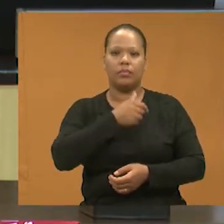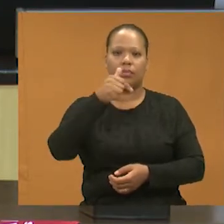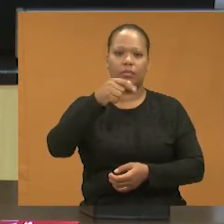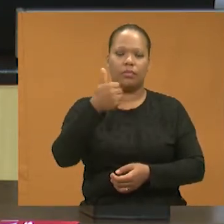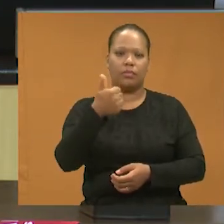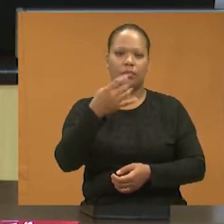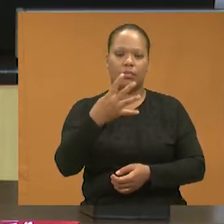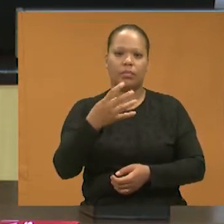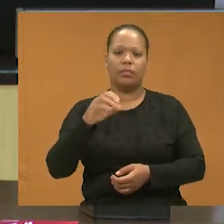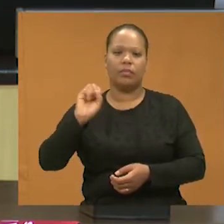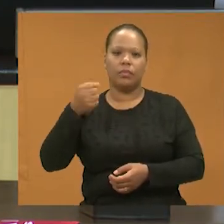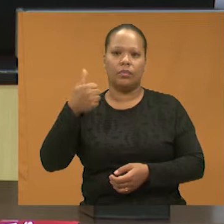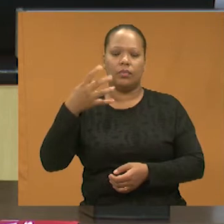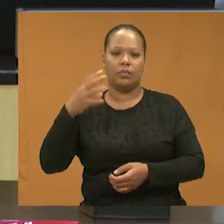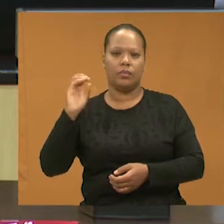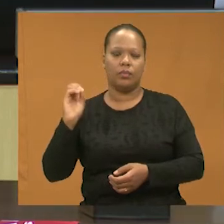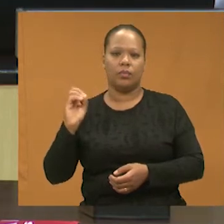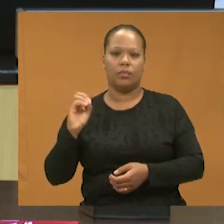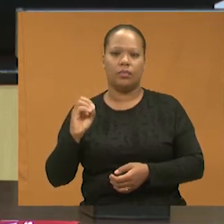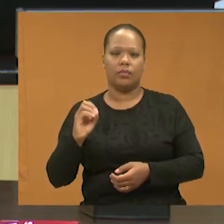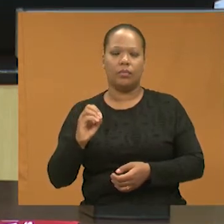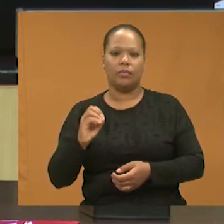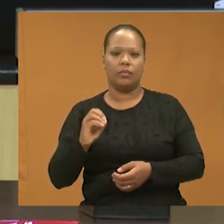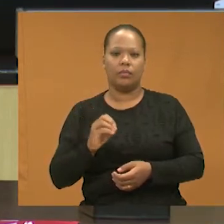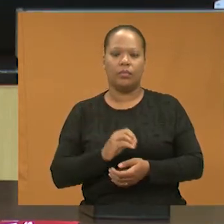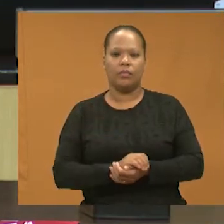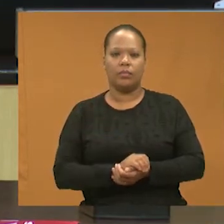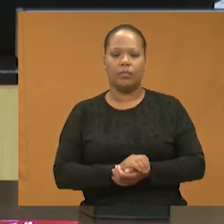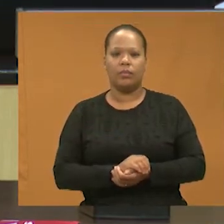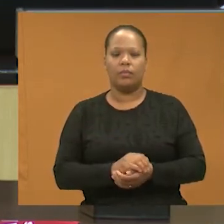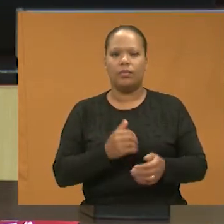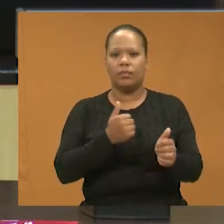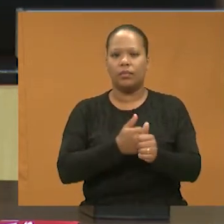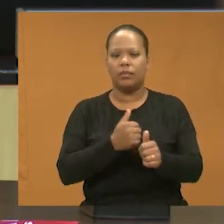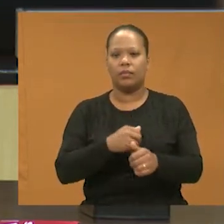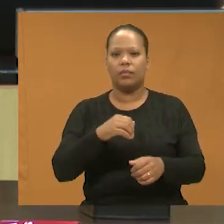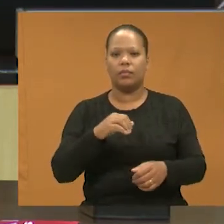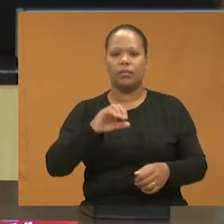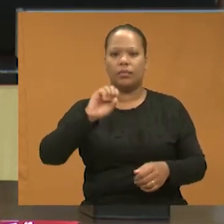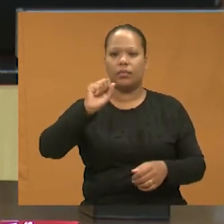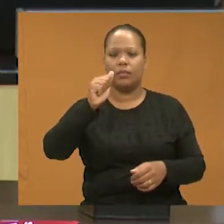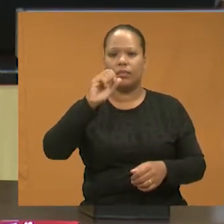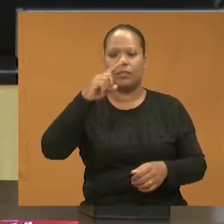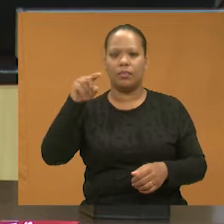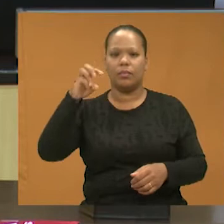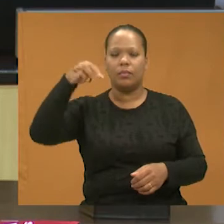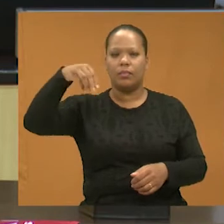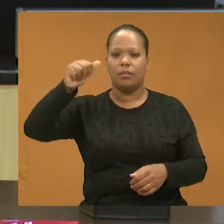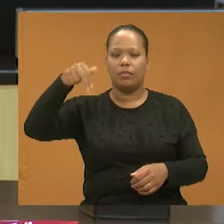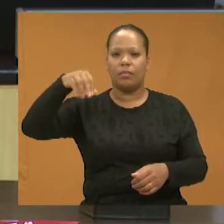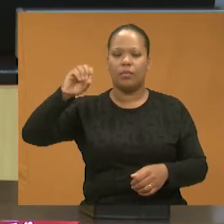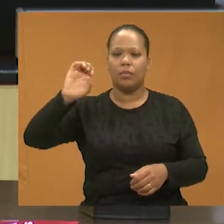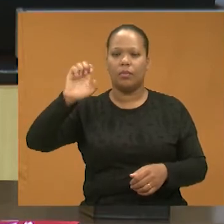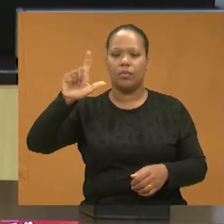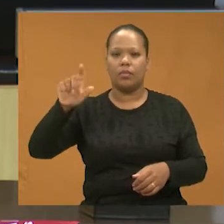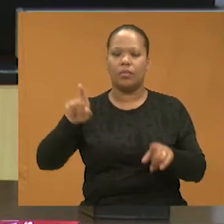714 e 840, na região dos Jardins São Manuel e Colônia. Autoria, vereador Fernando da Ótica,